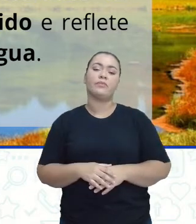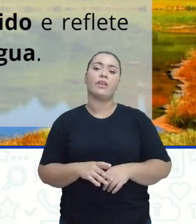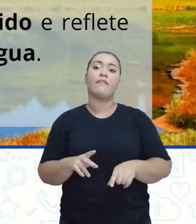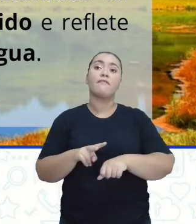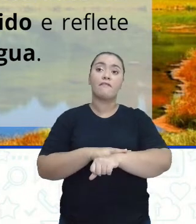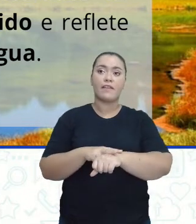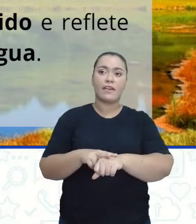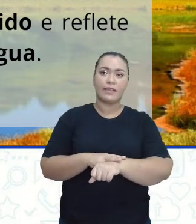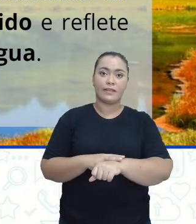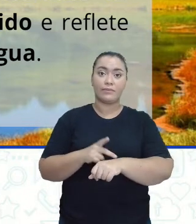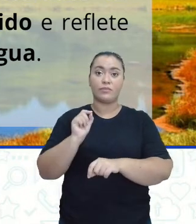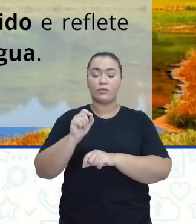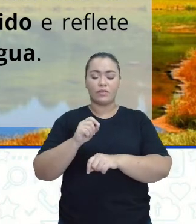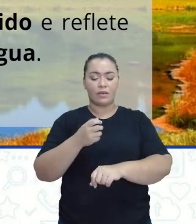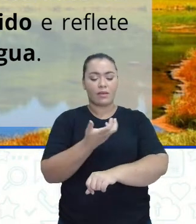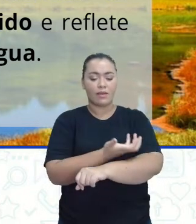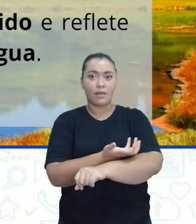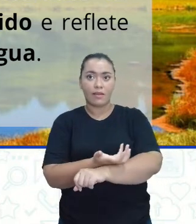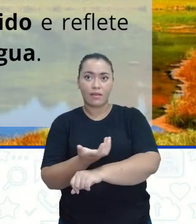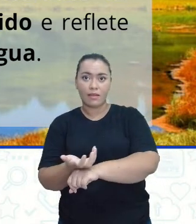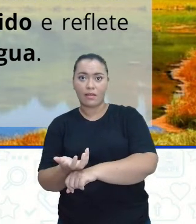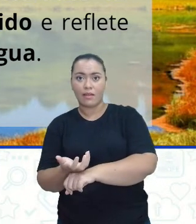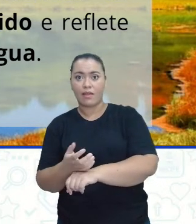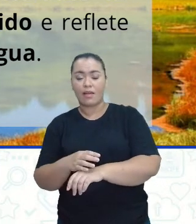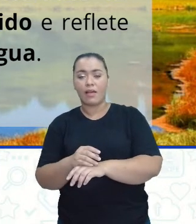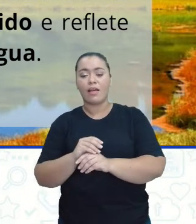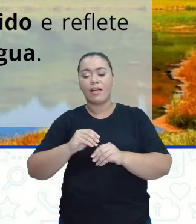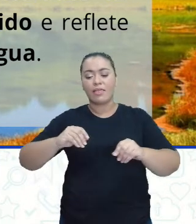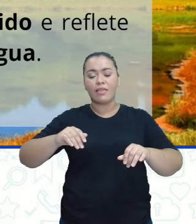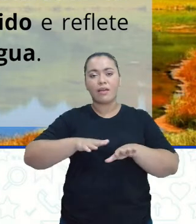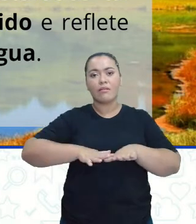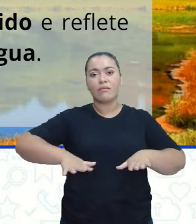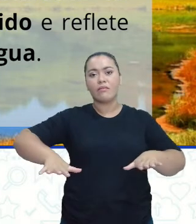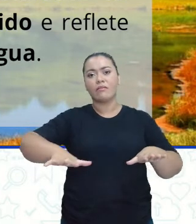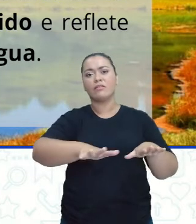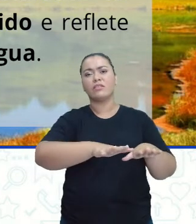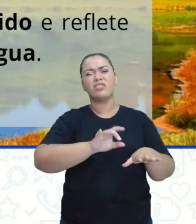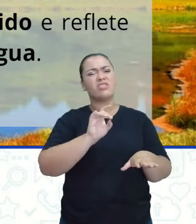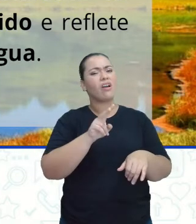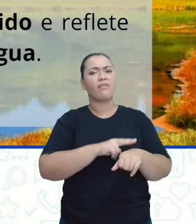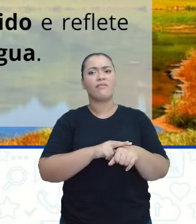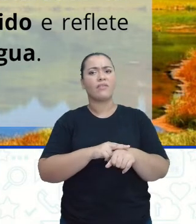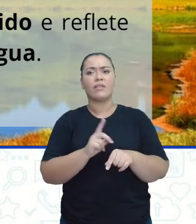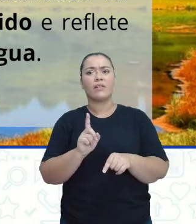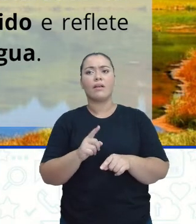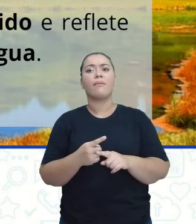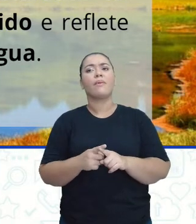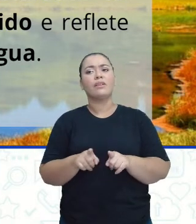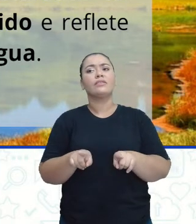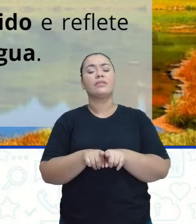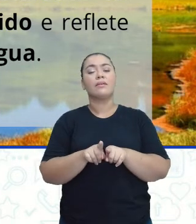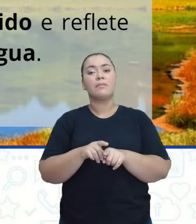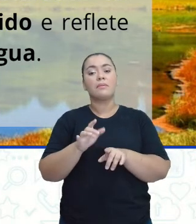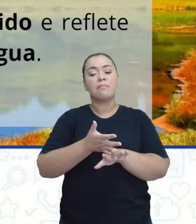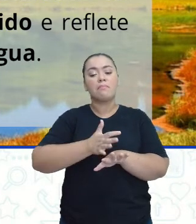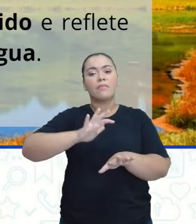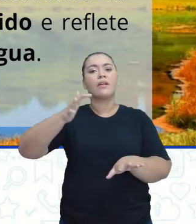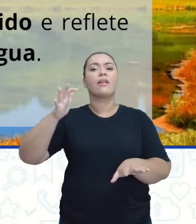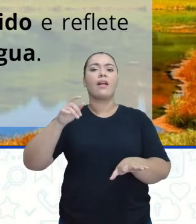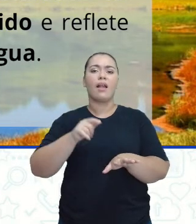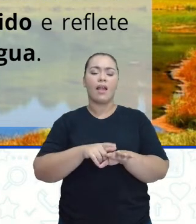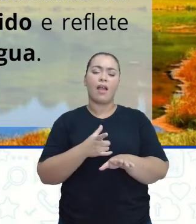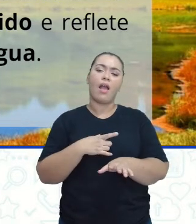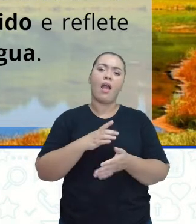A relva, que é esse matinho que cobre a terra, não é somente verde, mas é também brilhante, com